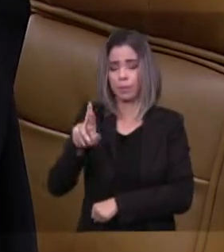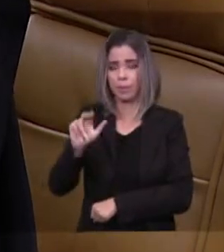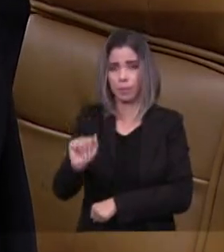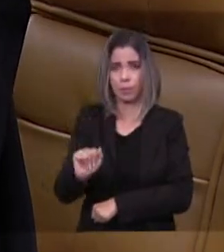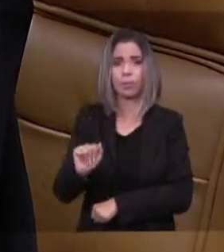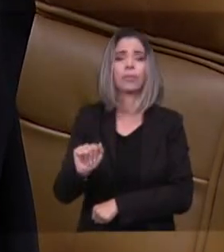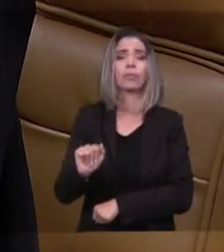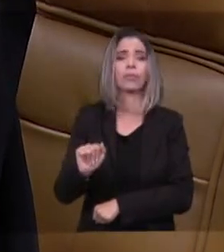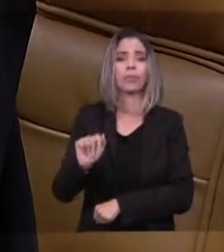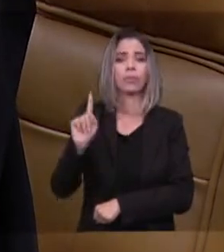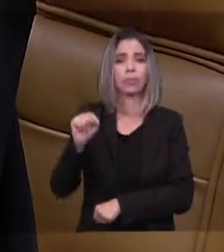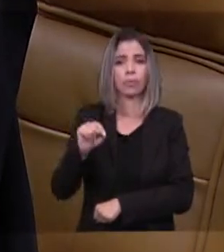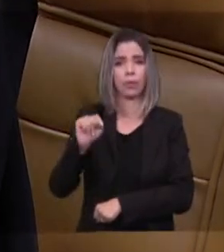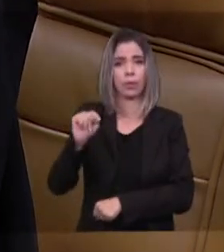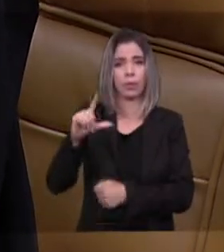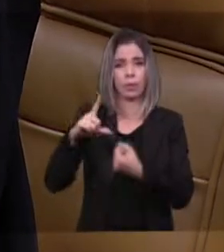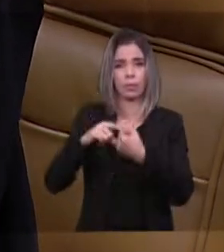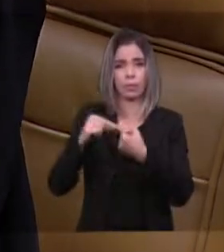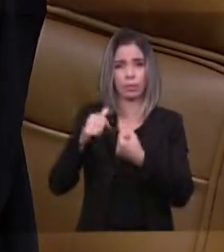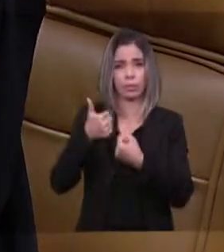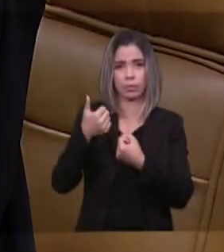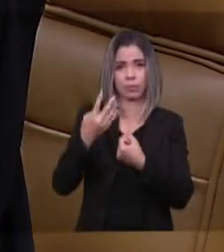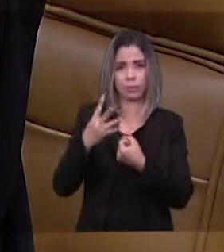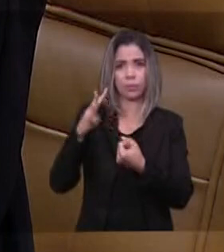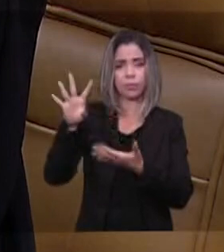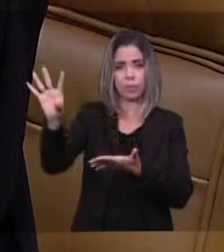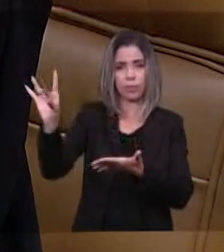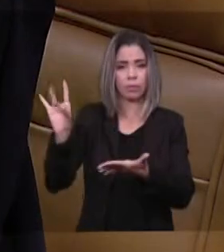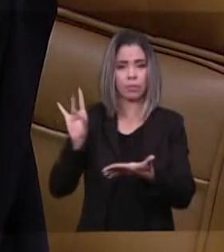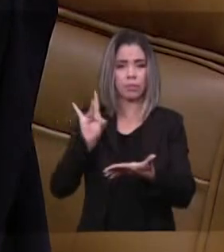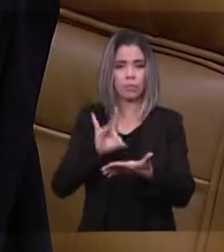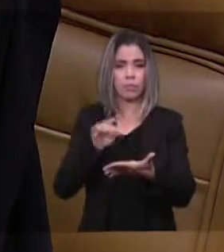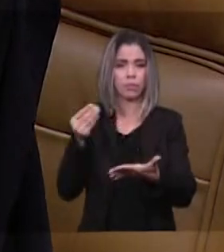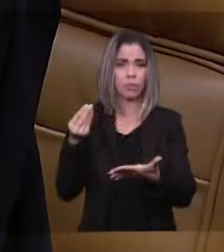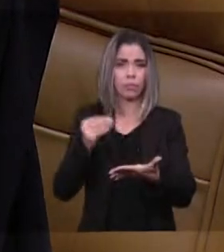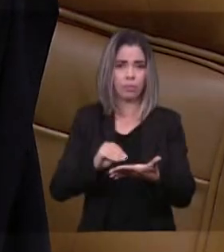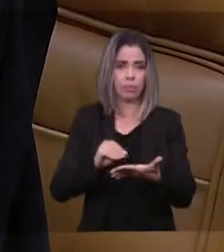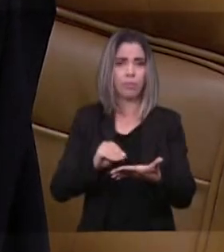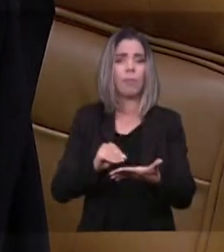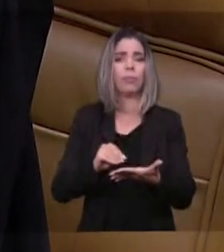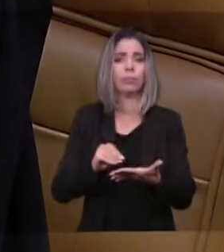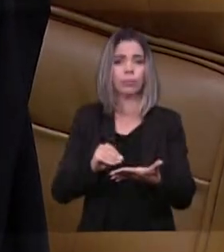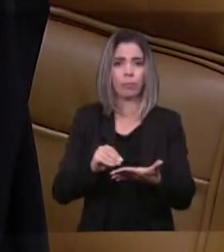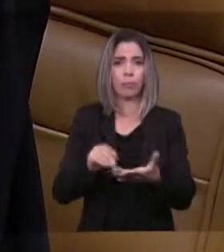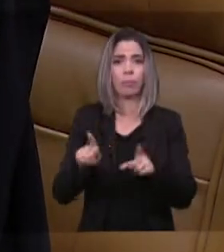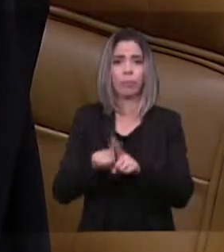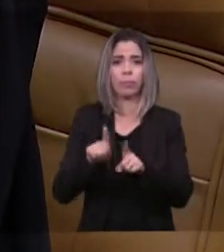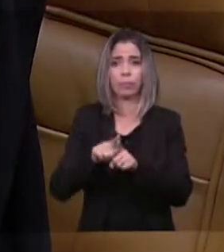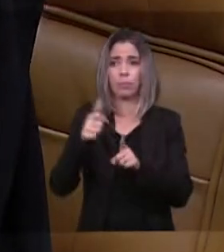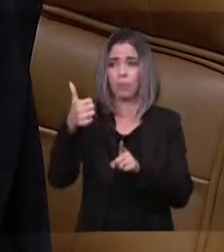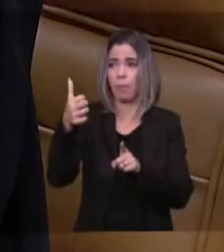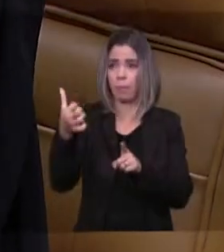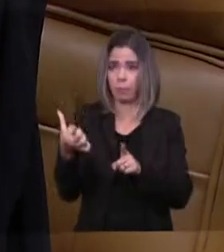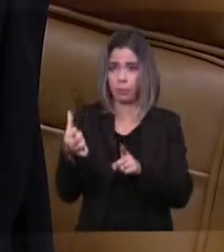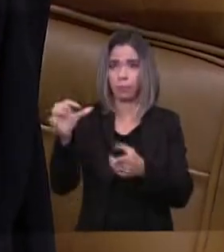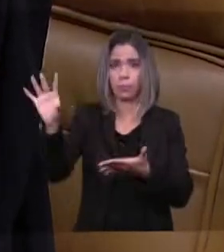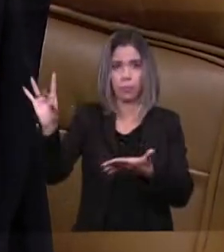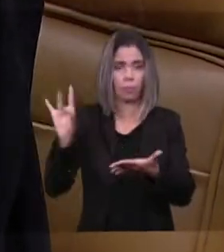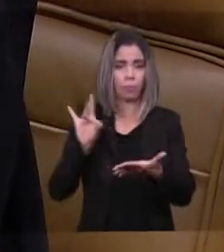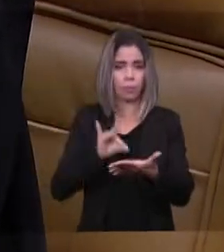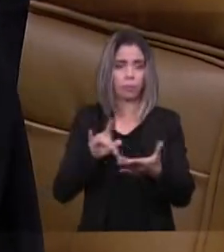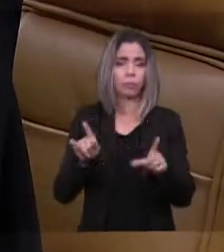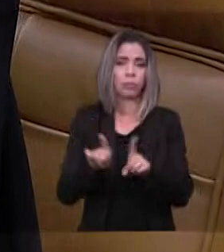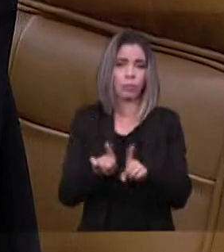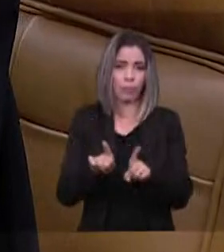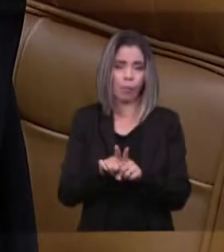1989. Aqui eu transcrevo o artigo 14 daquele diploma internacional e também o artigo 16. Além